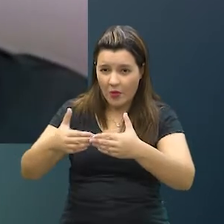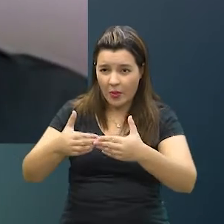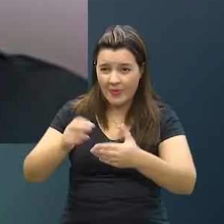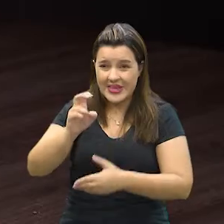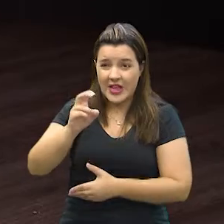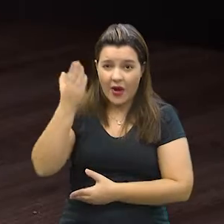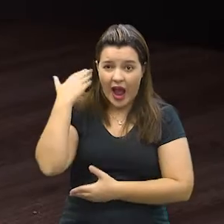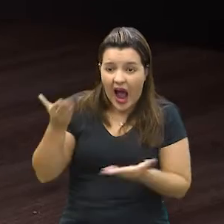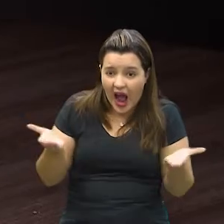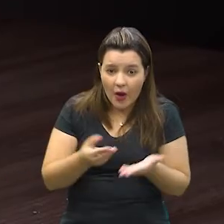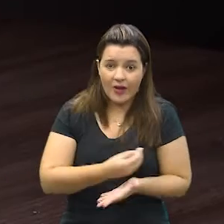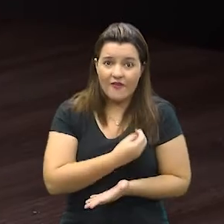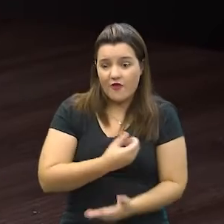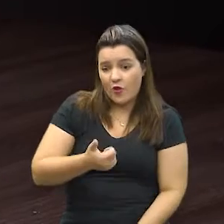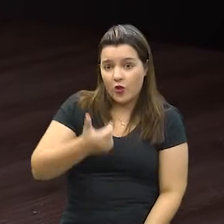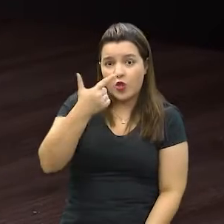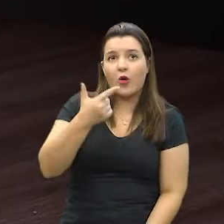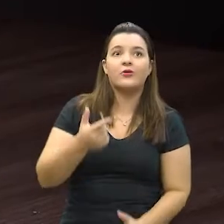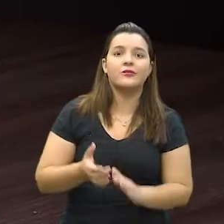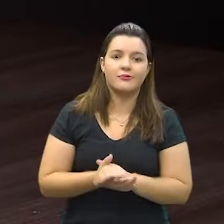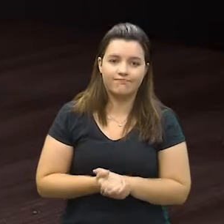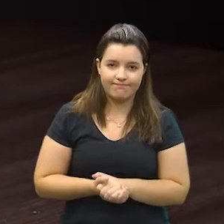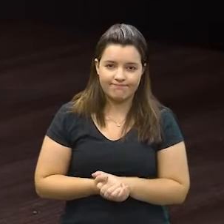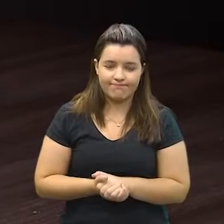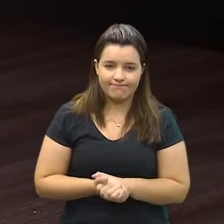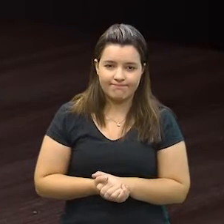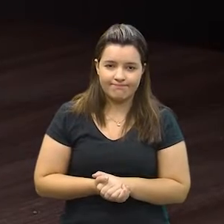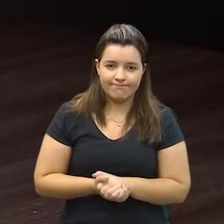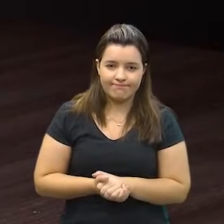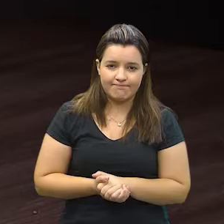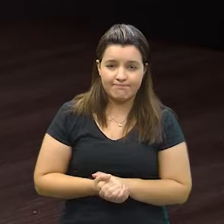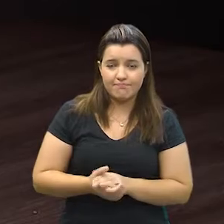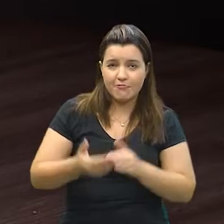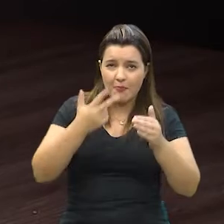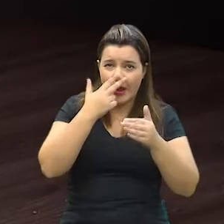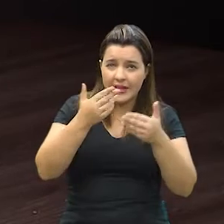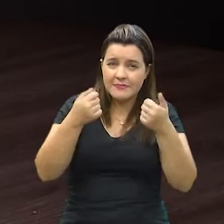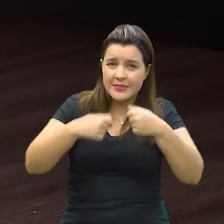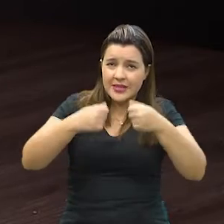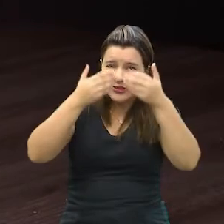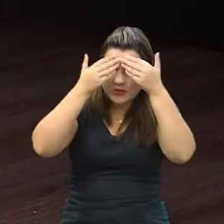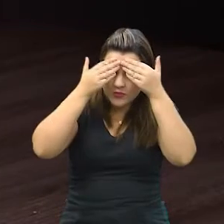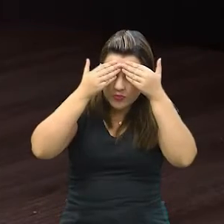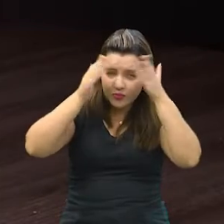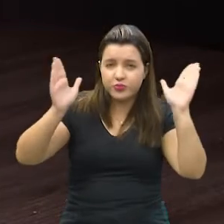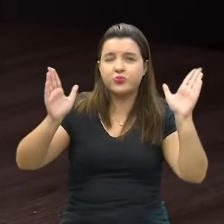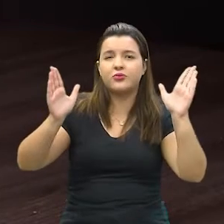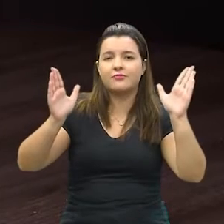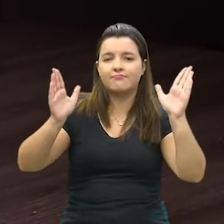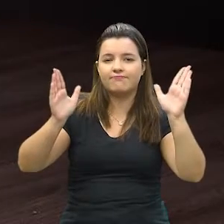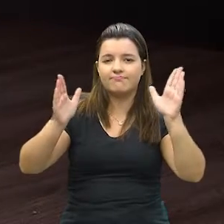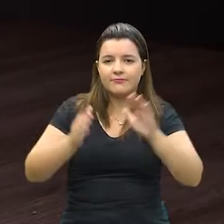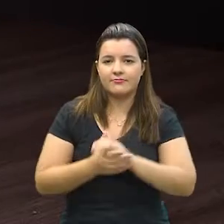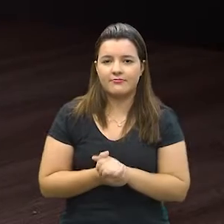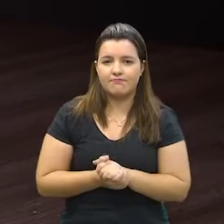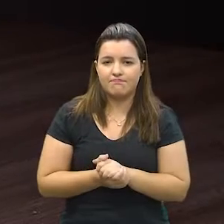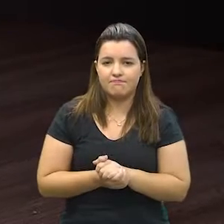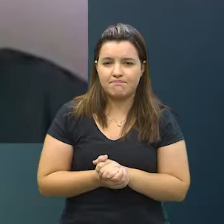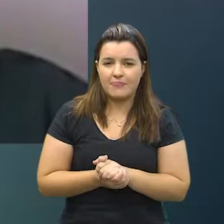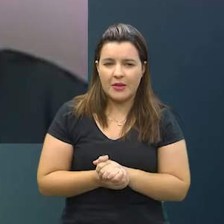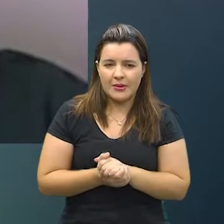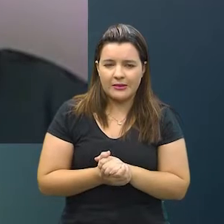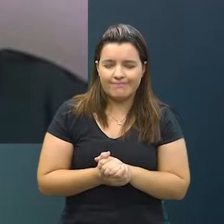condomínios. Então, quando você fala, olha, a gente tem que mudar, então, a mentalidade, o que a pandemia te